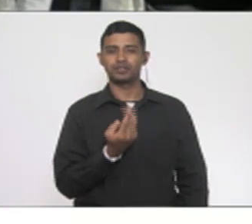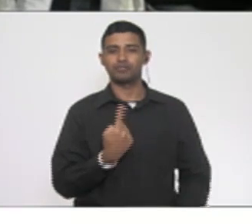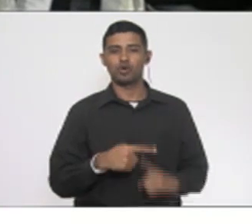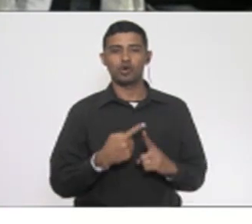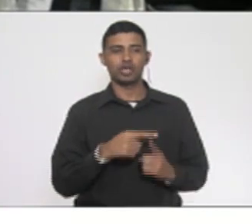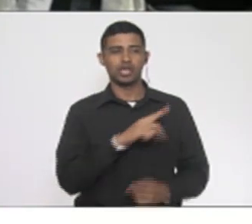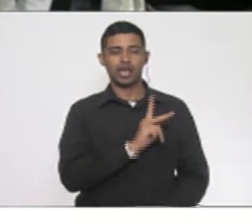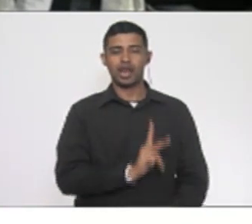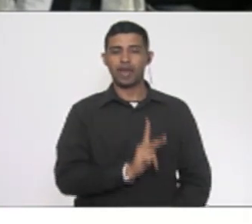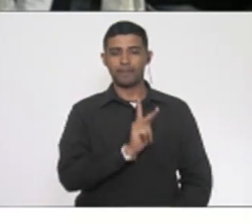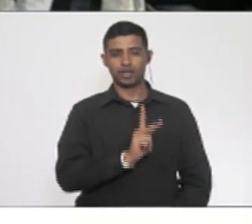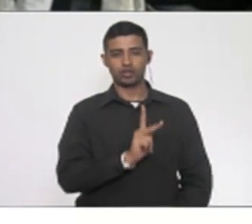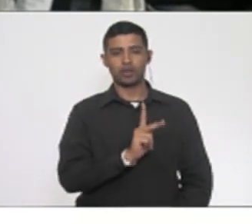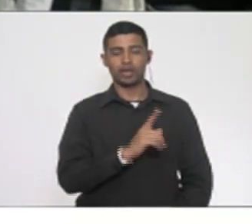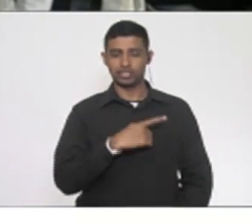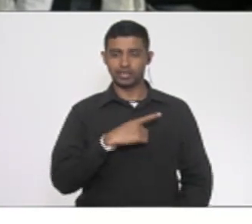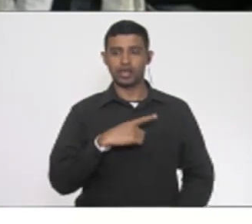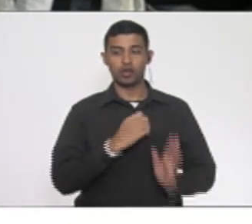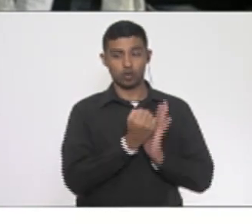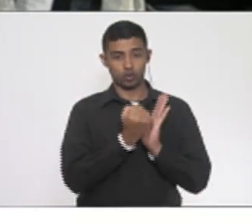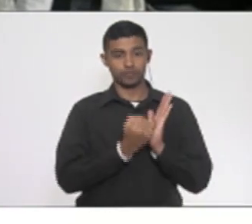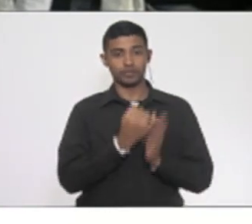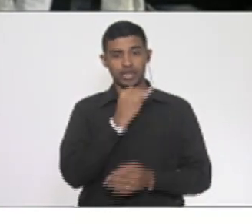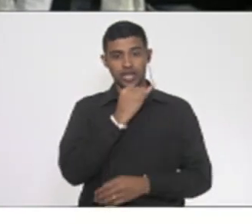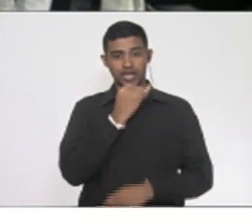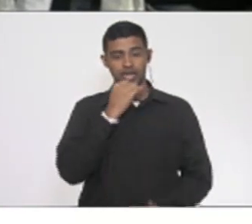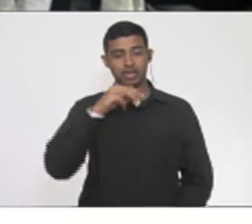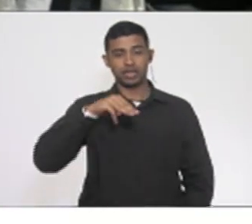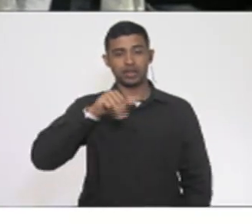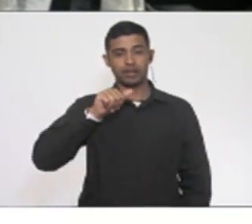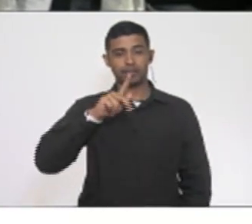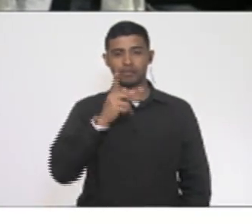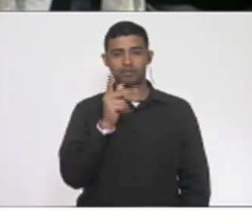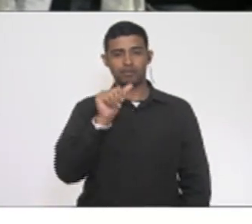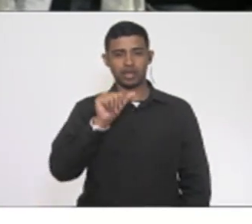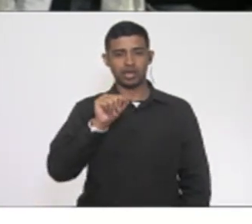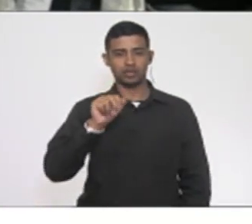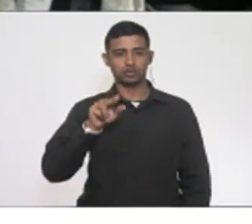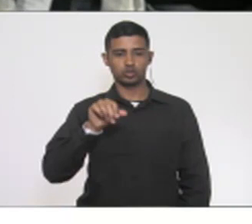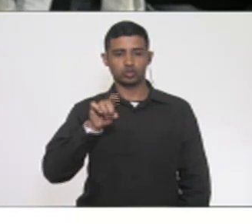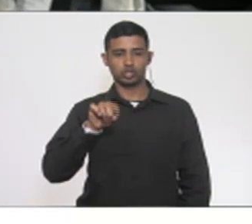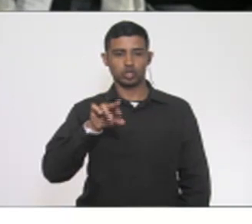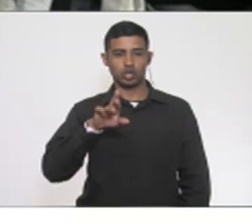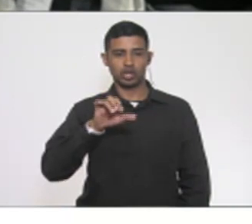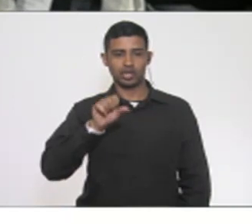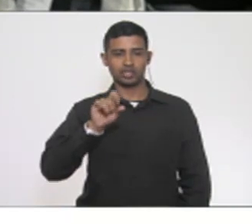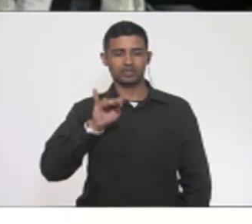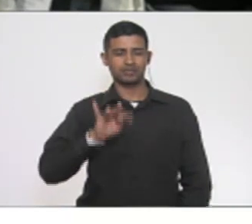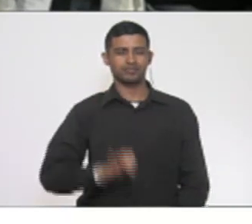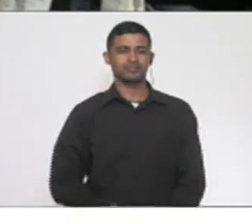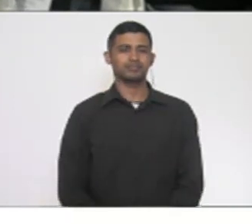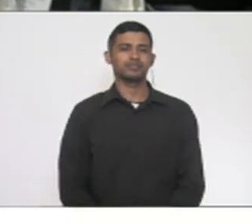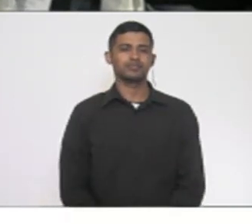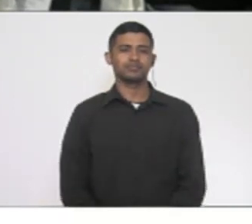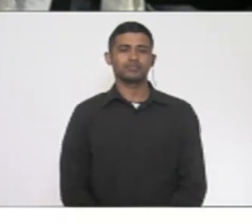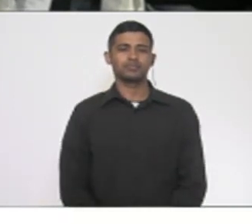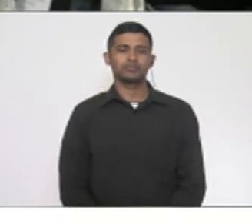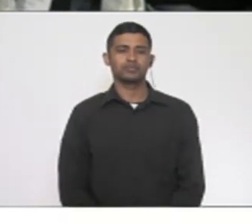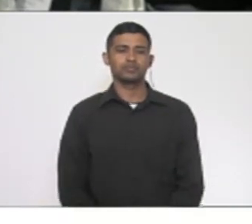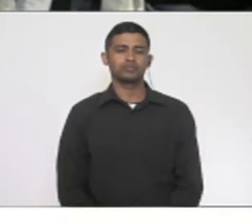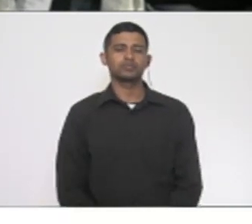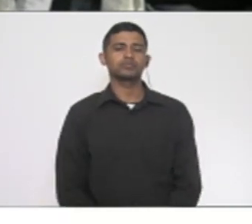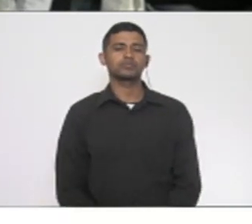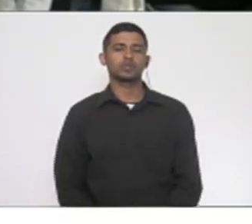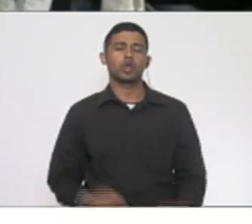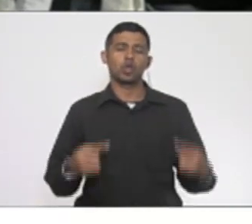colocar, ela tem um contrato, por exemplo, na malha sudeste, 42 milhões de metros cúbicos da malha sudeste toda, que é a malha que agora é da